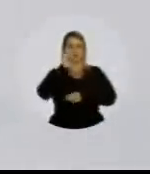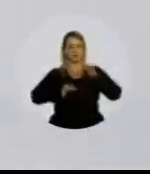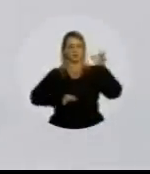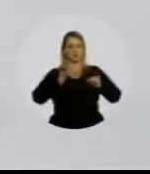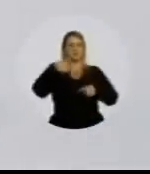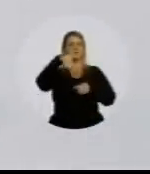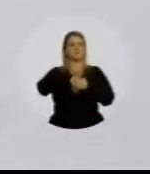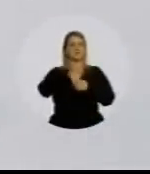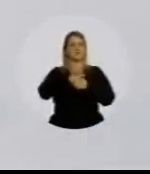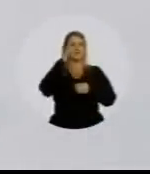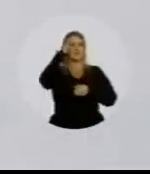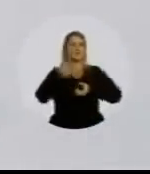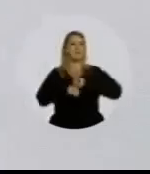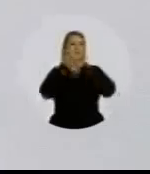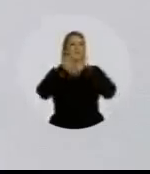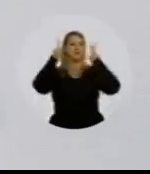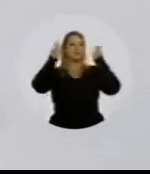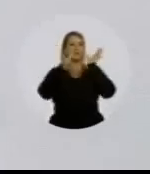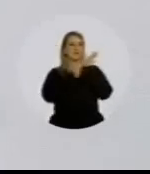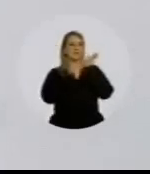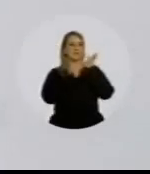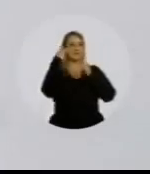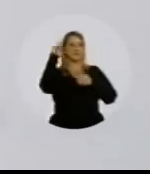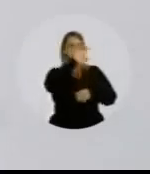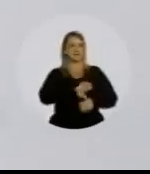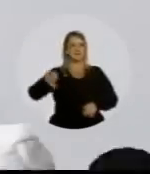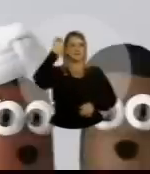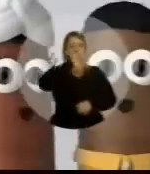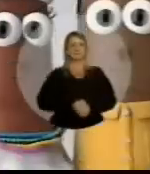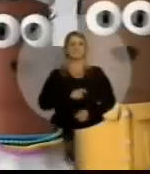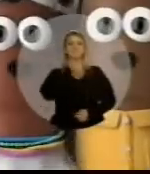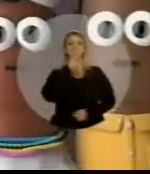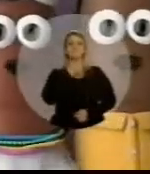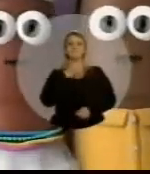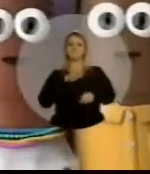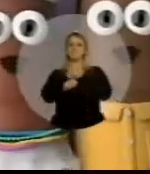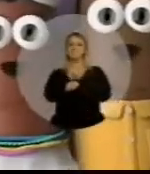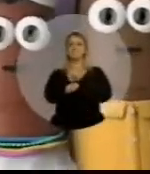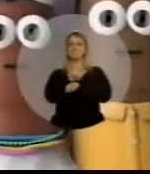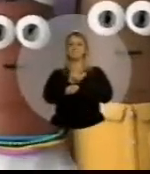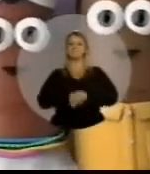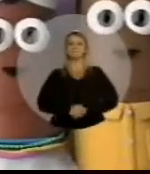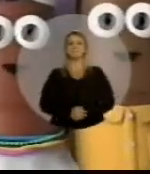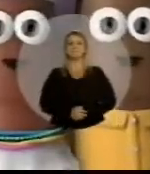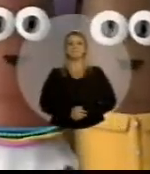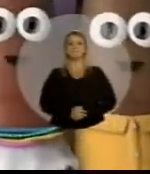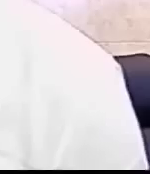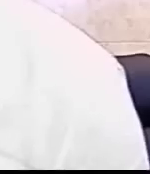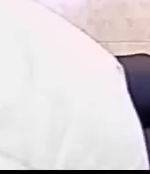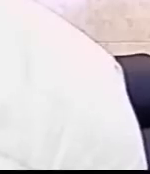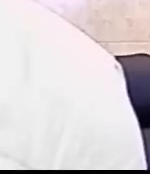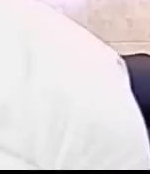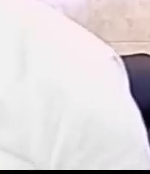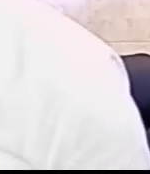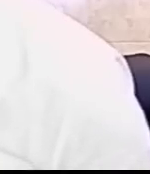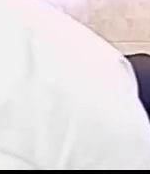da Justiça Eleitoral e se informe sobre a biometria no seu estado. Não pode faltar ninguém! Uma